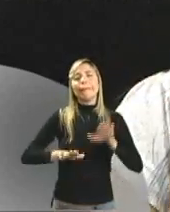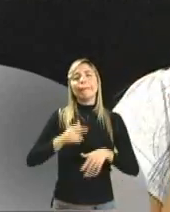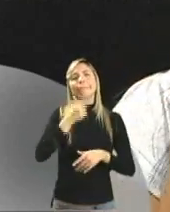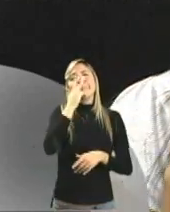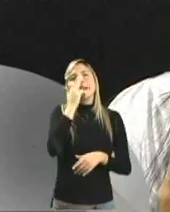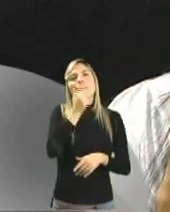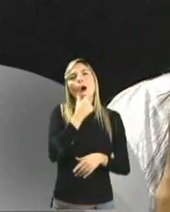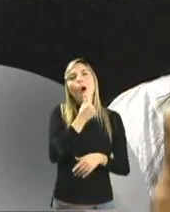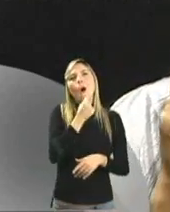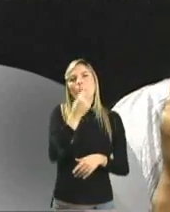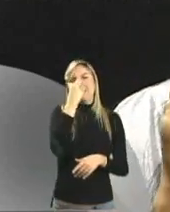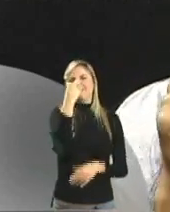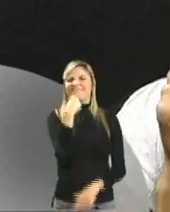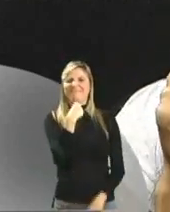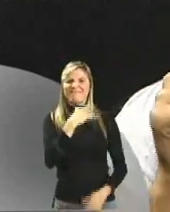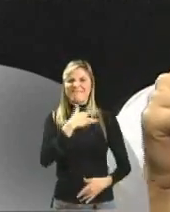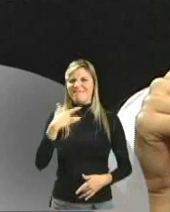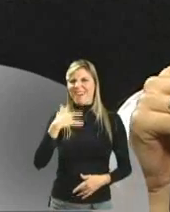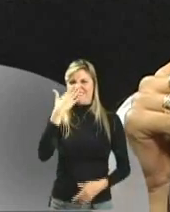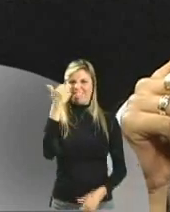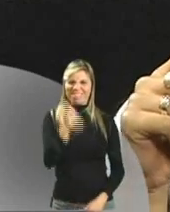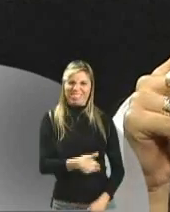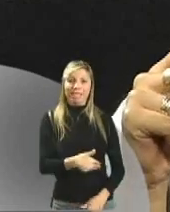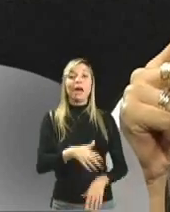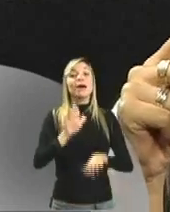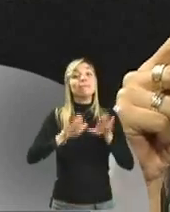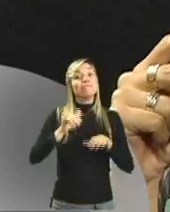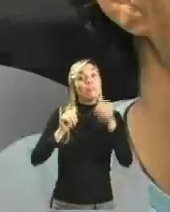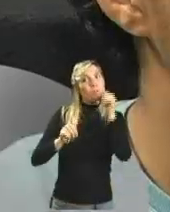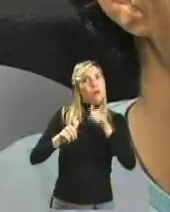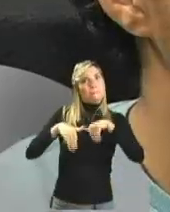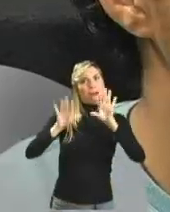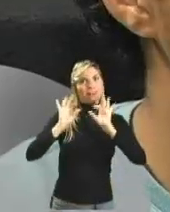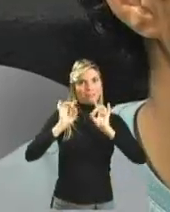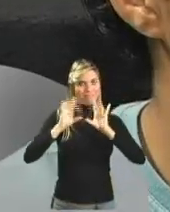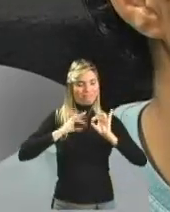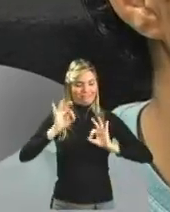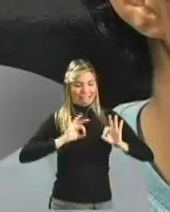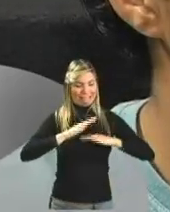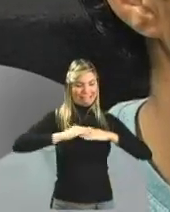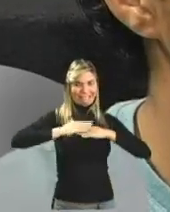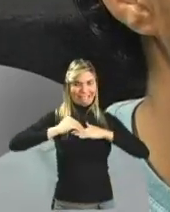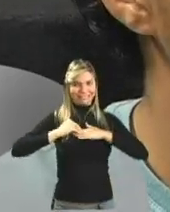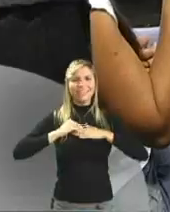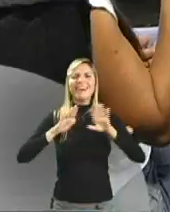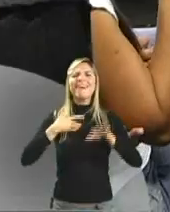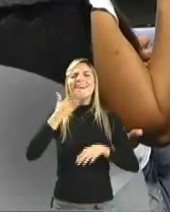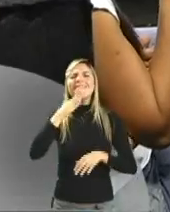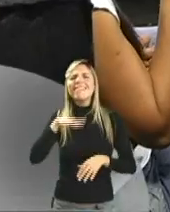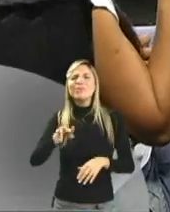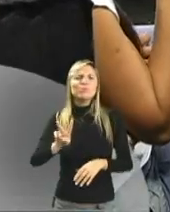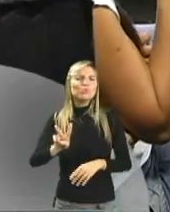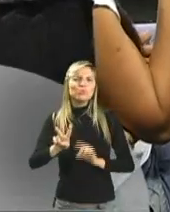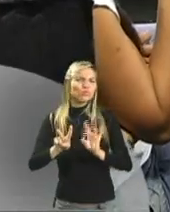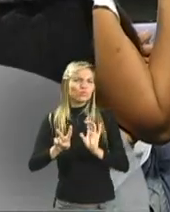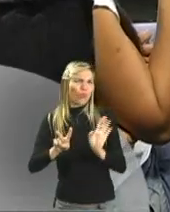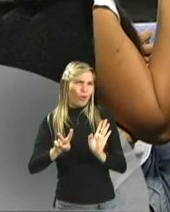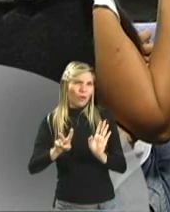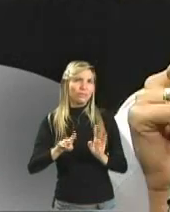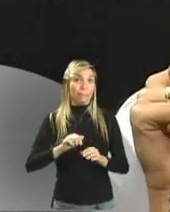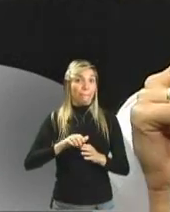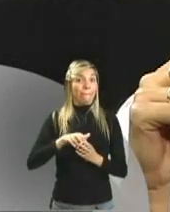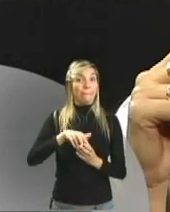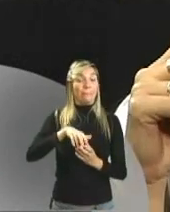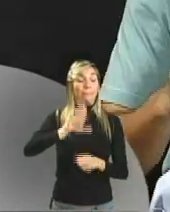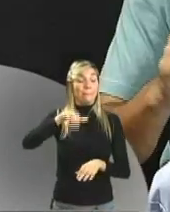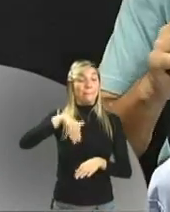cuidarem tão bem da saúde quanto a mulher que se preocupa tanto, né? E assim, criança também foram poucas, duas, mais ou